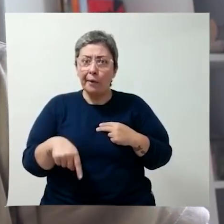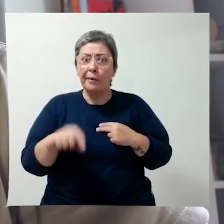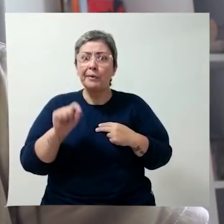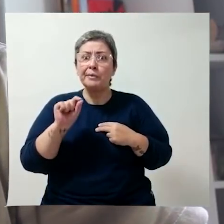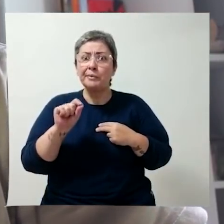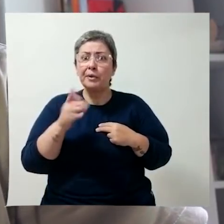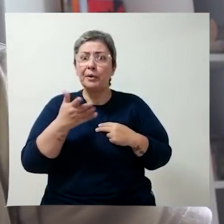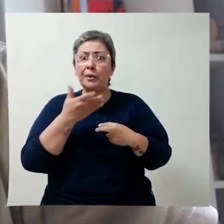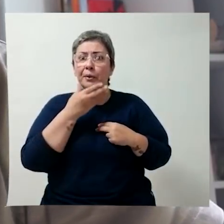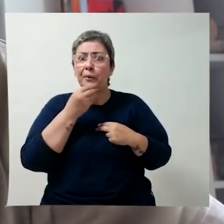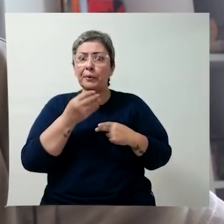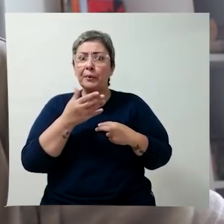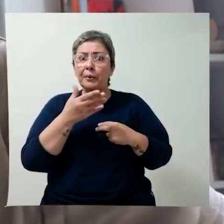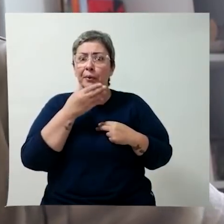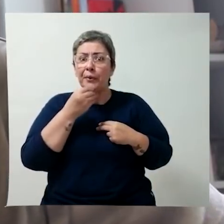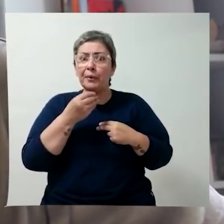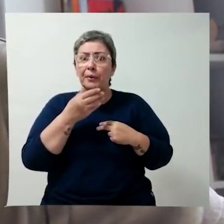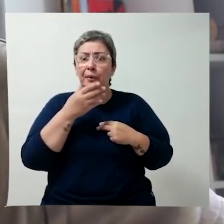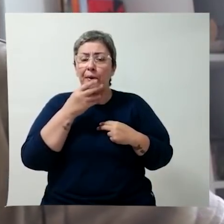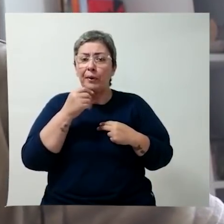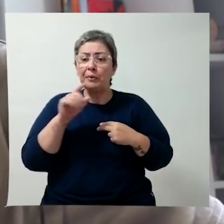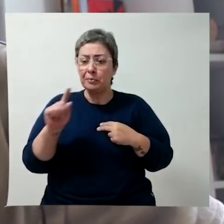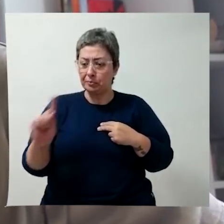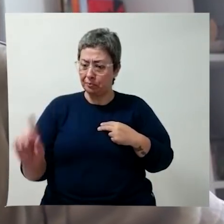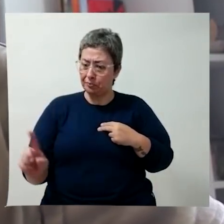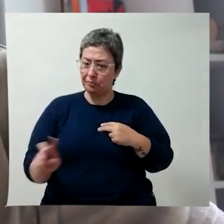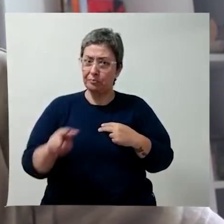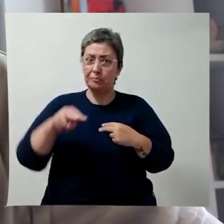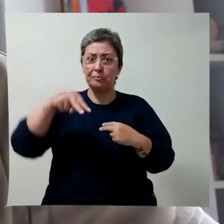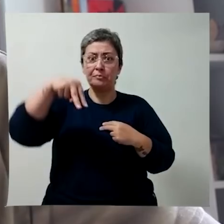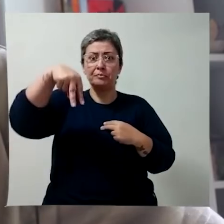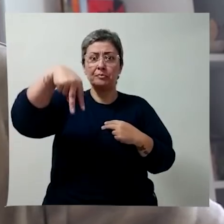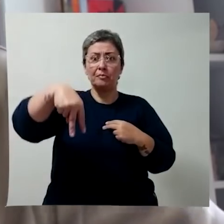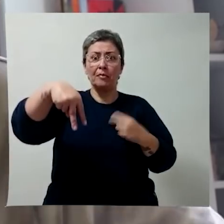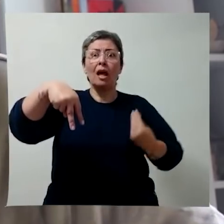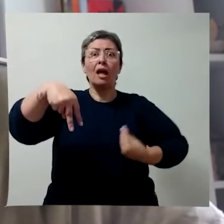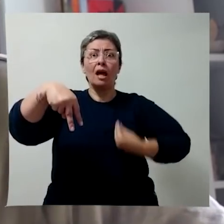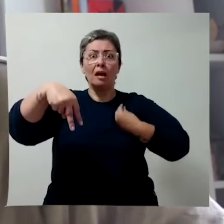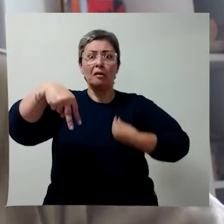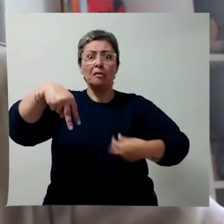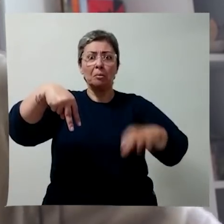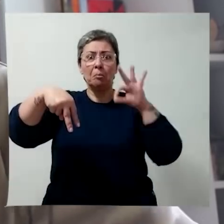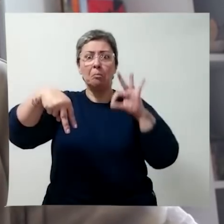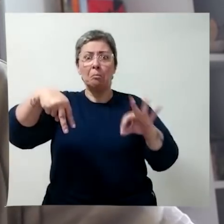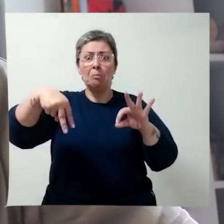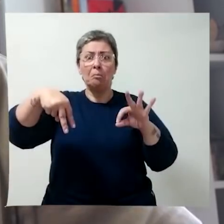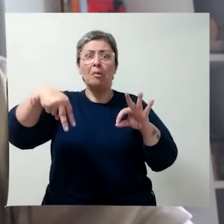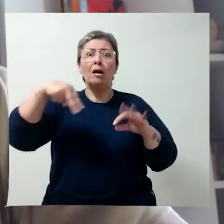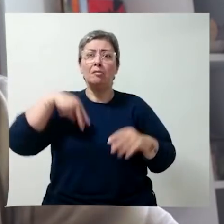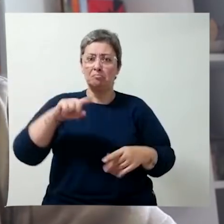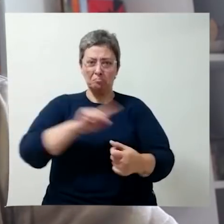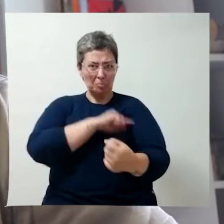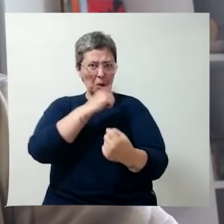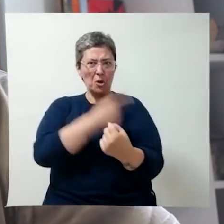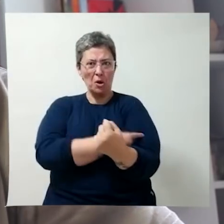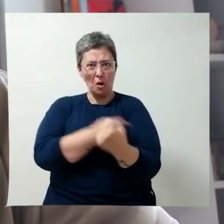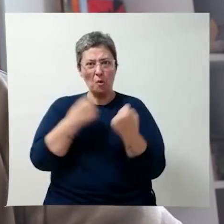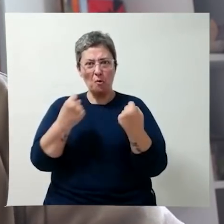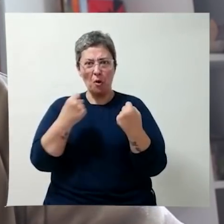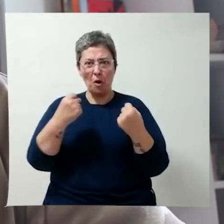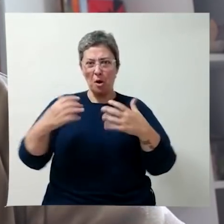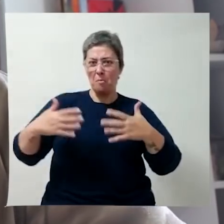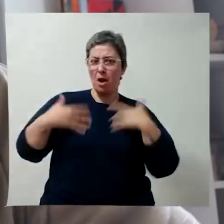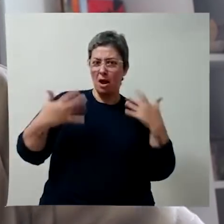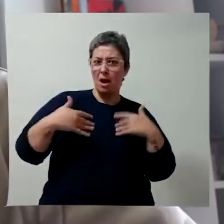não é que o Jaibé saiu vivinho da Silva, mais forte,